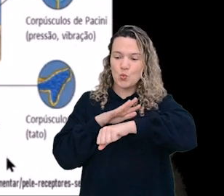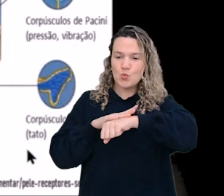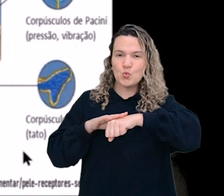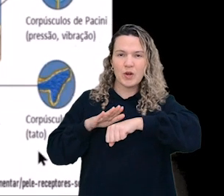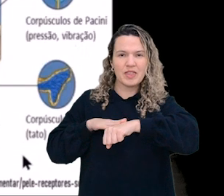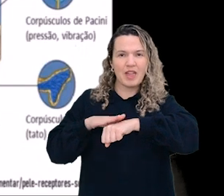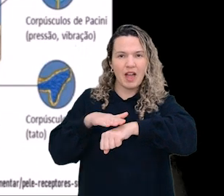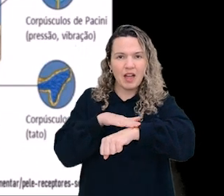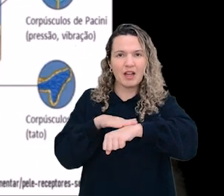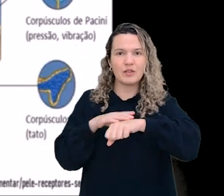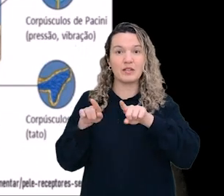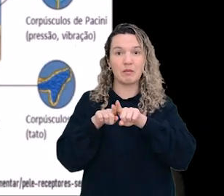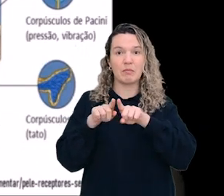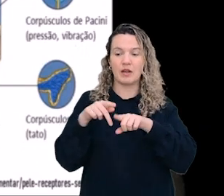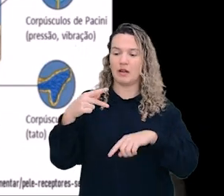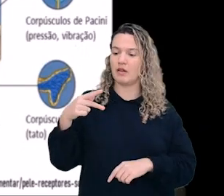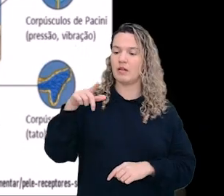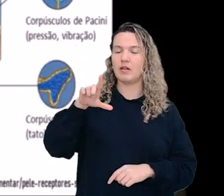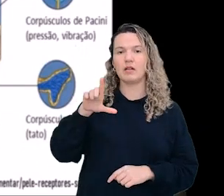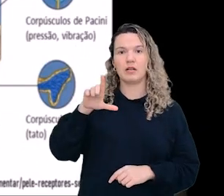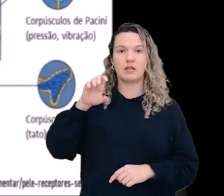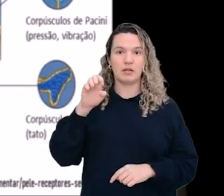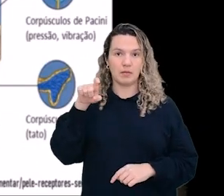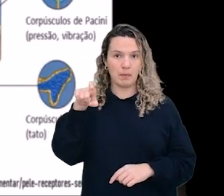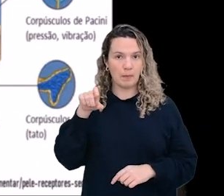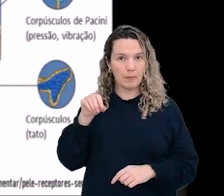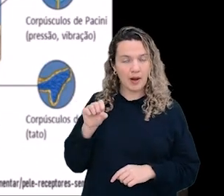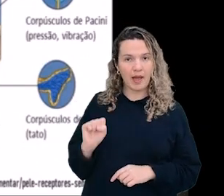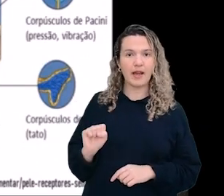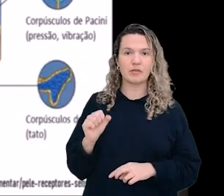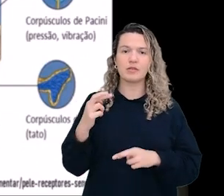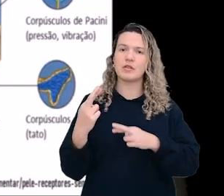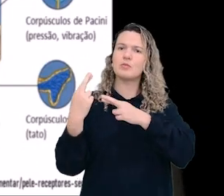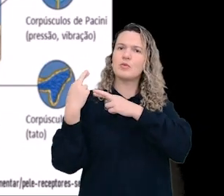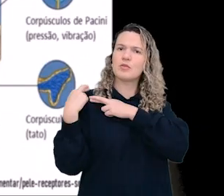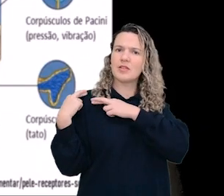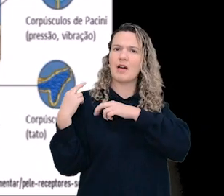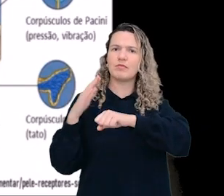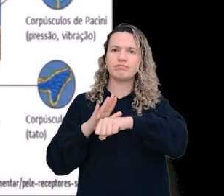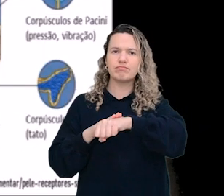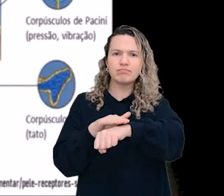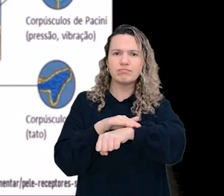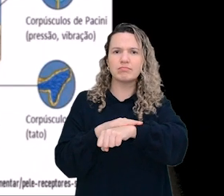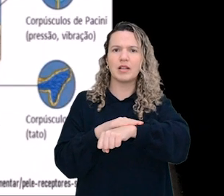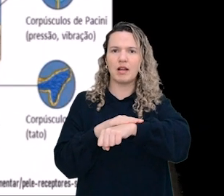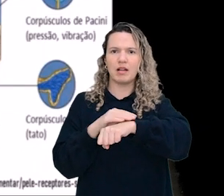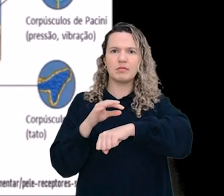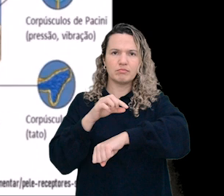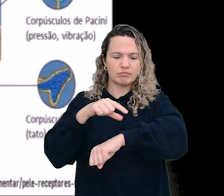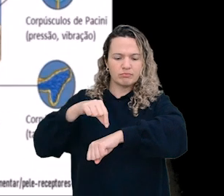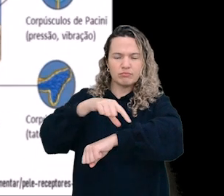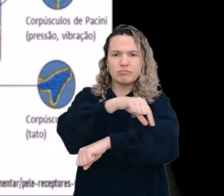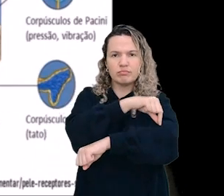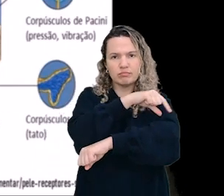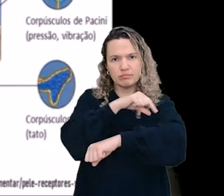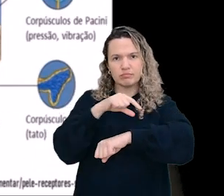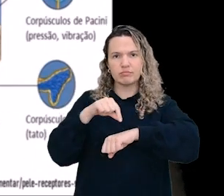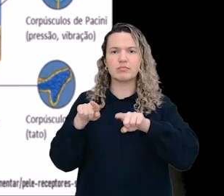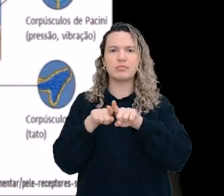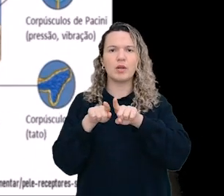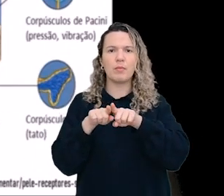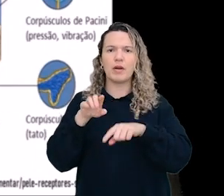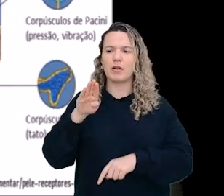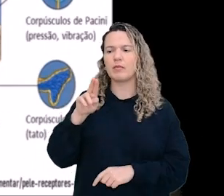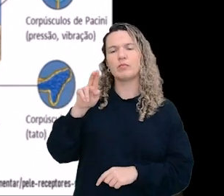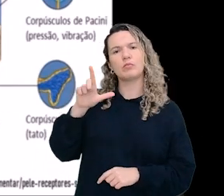pelo tato. Aqui também nós temos os plexos das raízes pilosas, também responsável pelo tato, e os bulbos